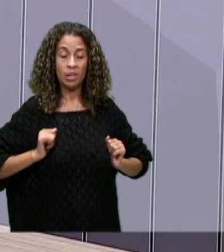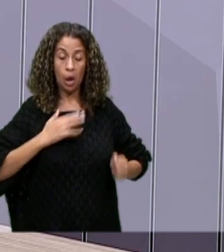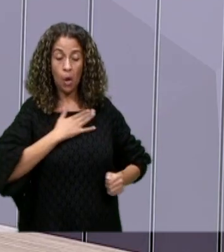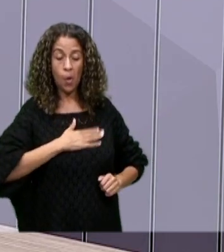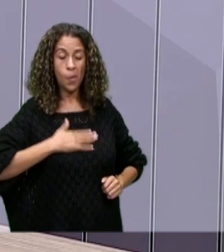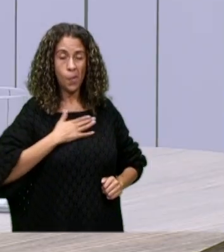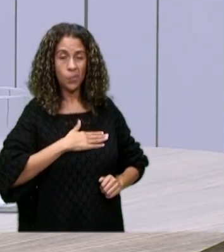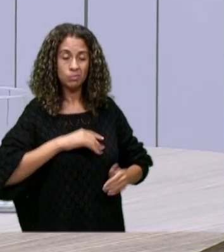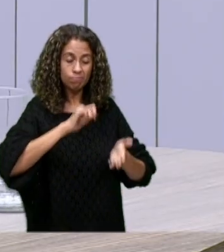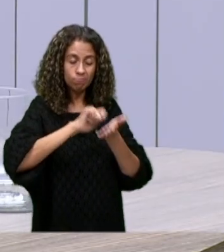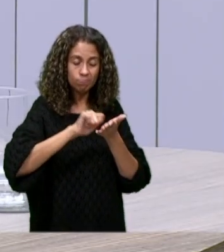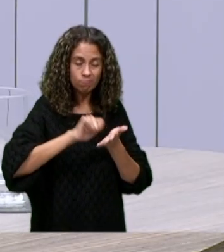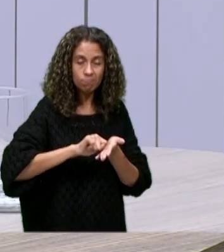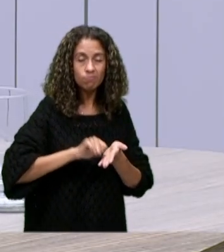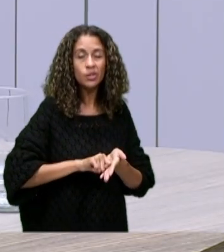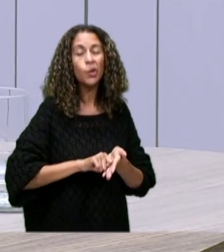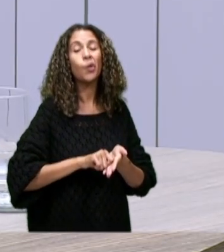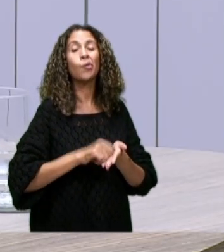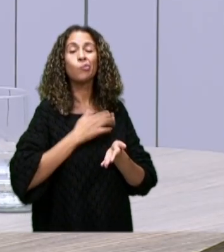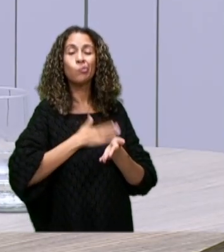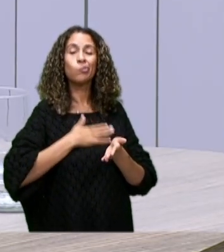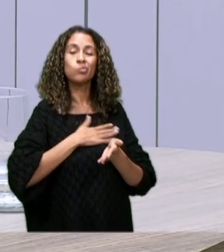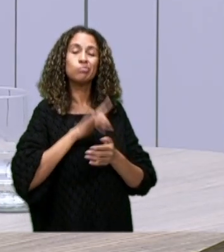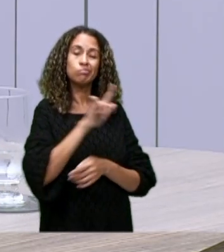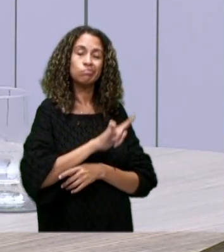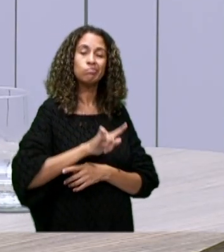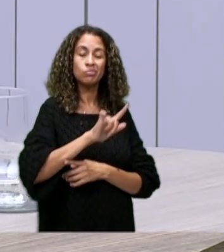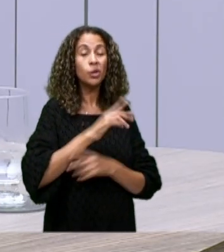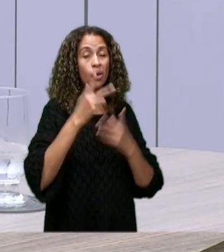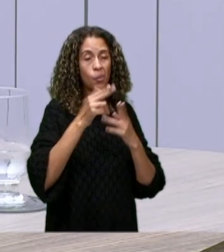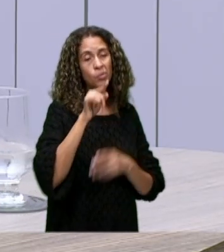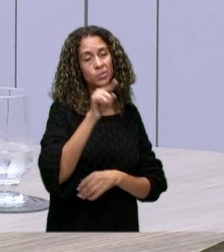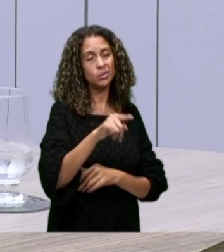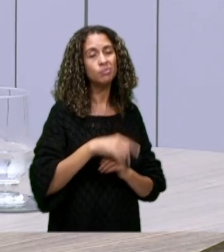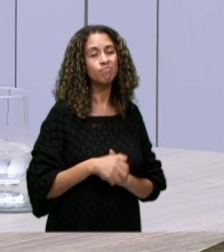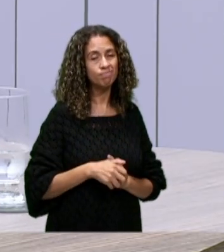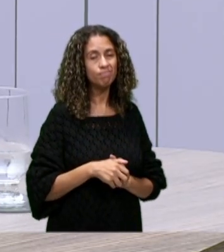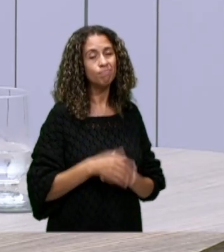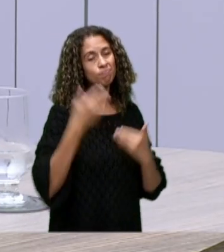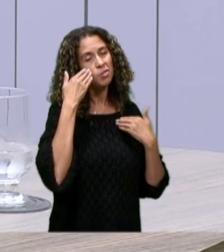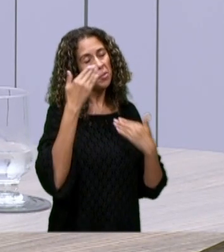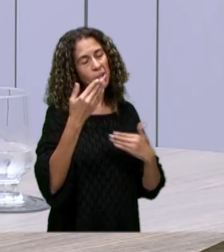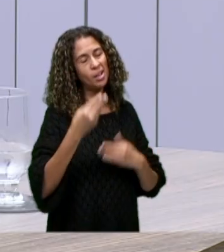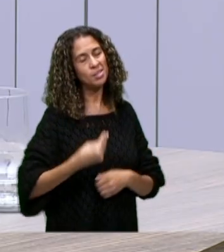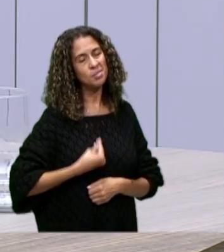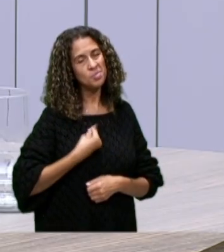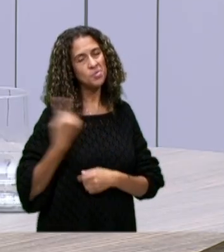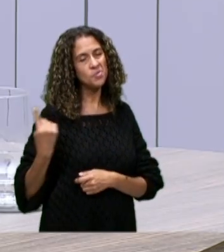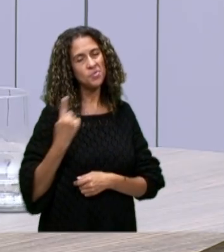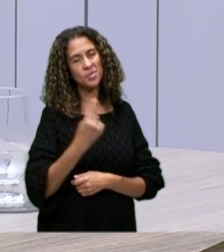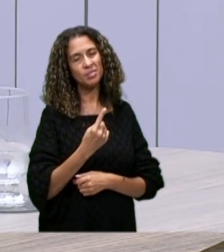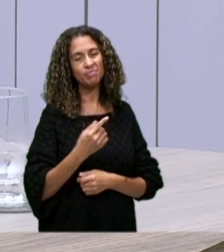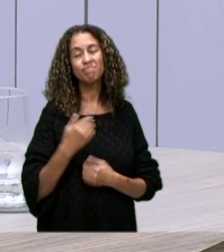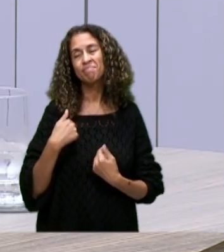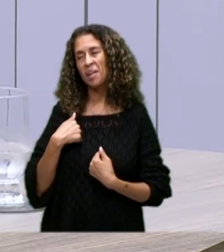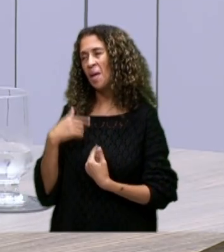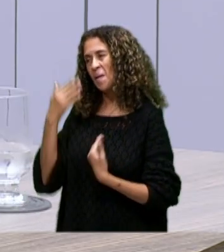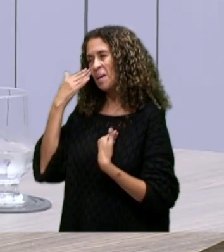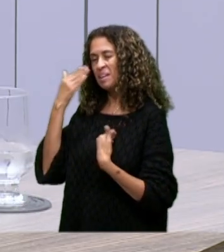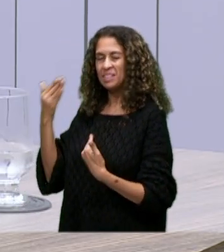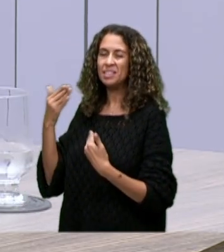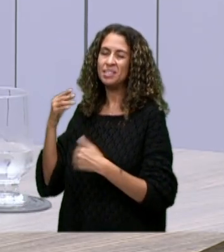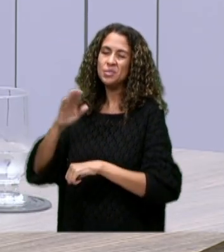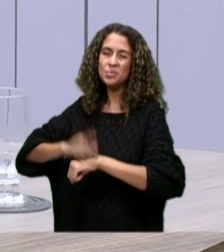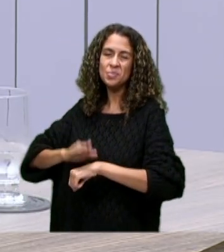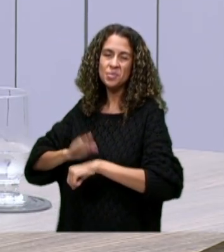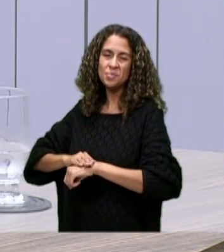gostam da escrita, que gostam da literatura como você. Muito obrigado. Muito obrigada por vir aqui ao nosso programa. Eu que agradeço sempre o